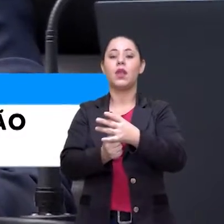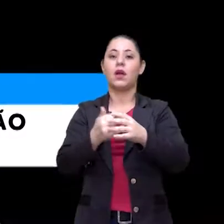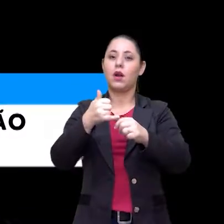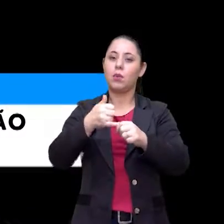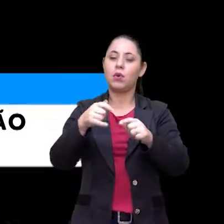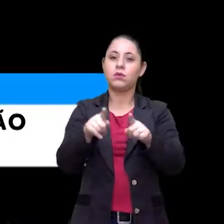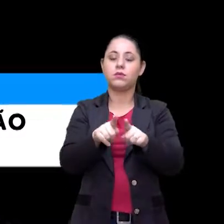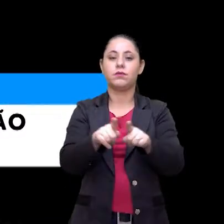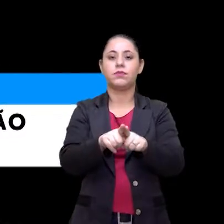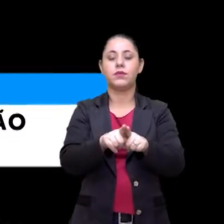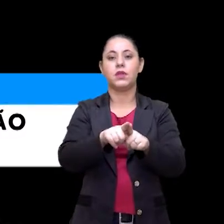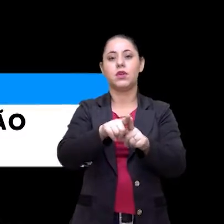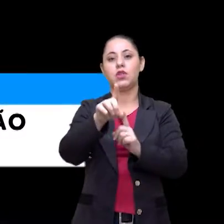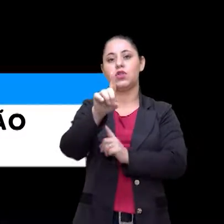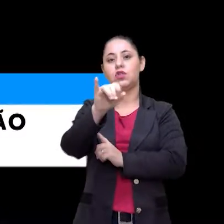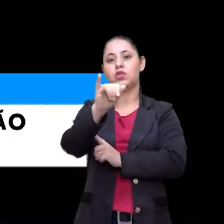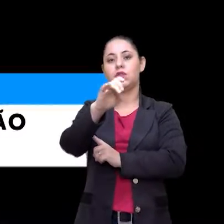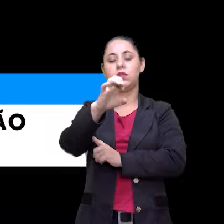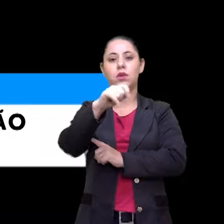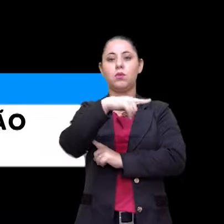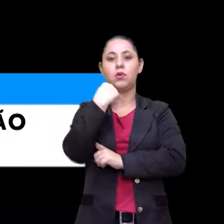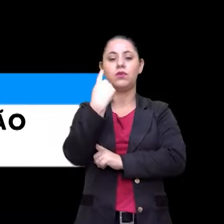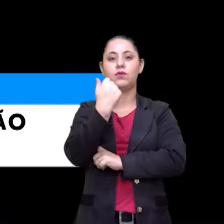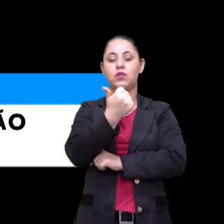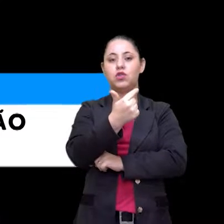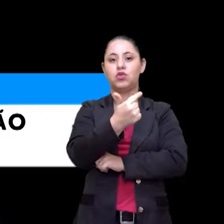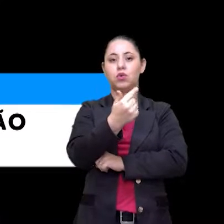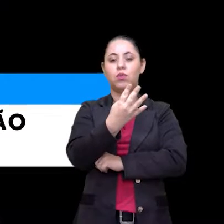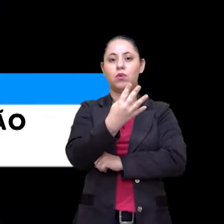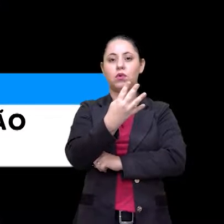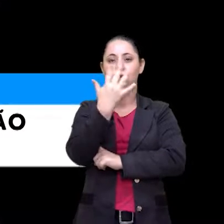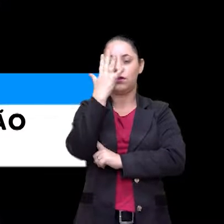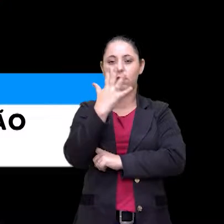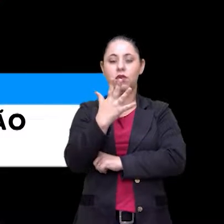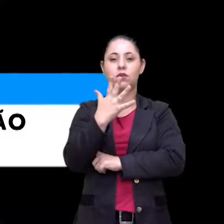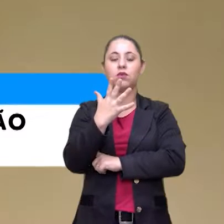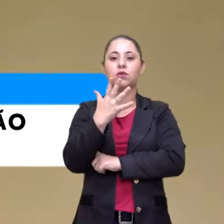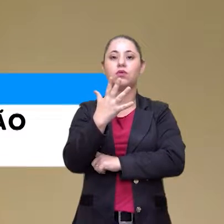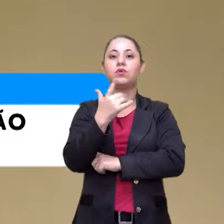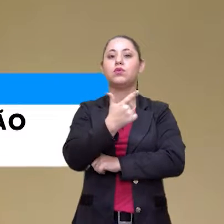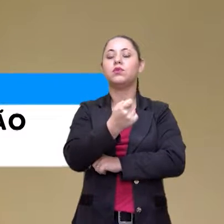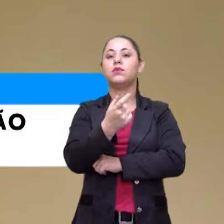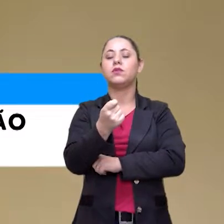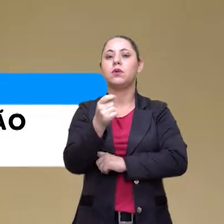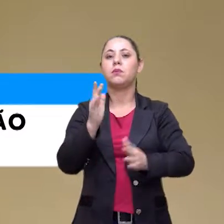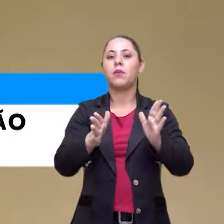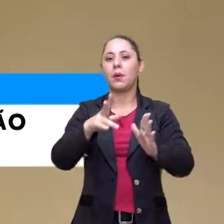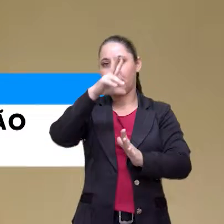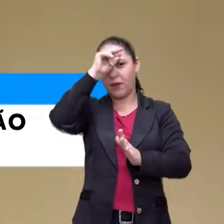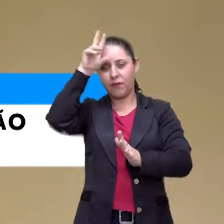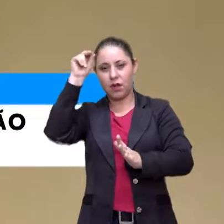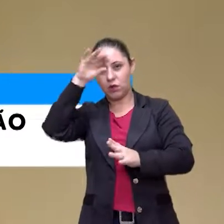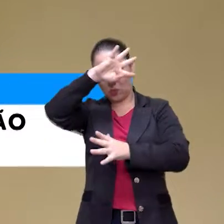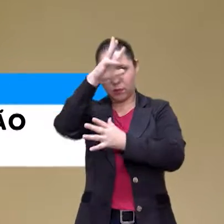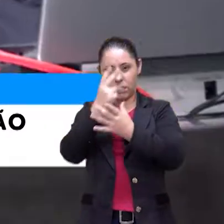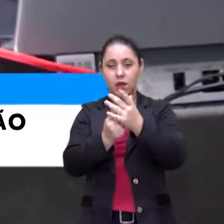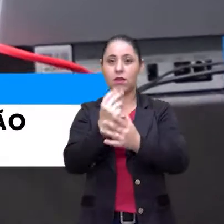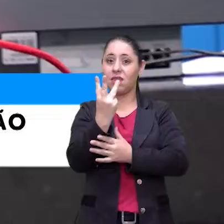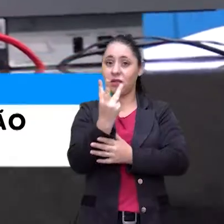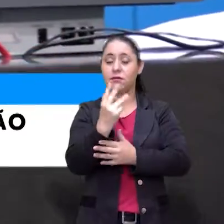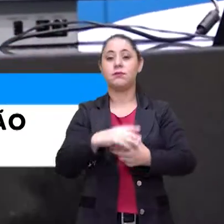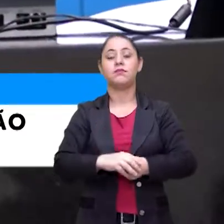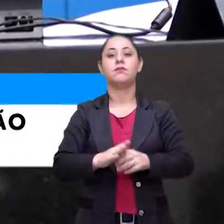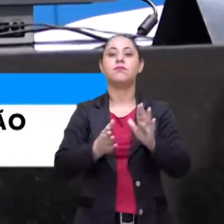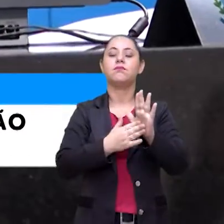Carapó. Dirceu Lanzarini faleceu em 24 de fevereiro de 2020 e foi prefeito de Amambai por 3 mandatos.